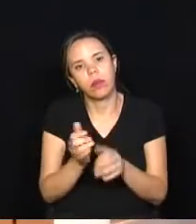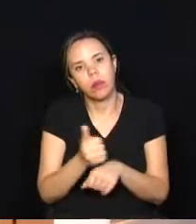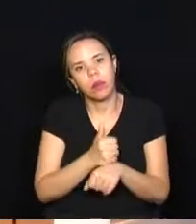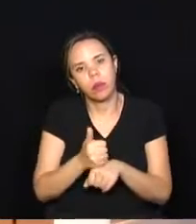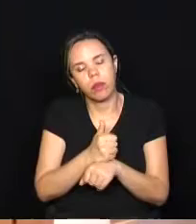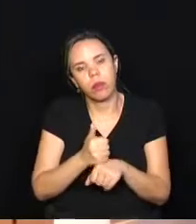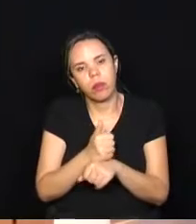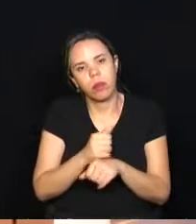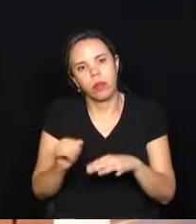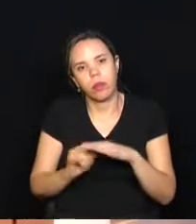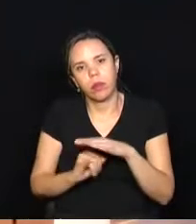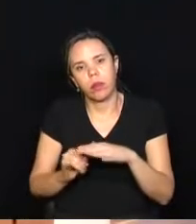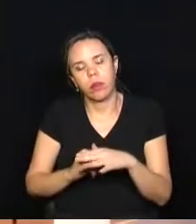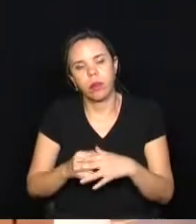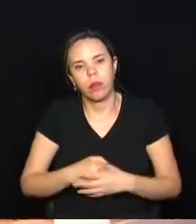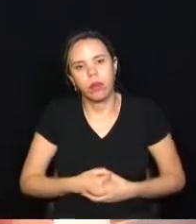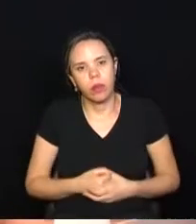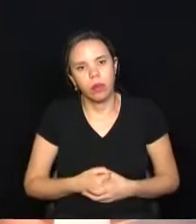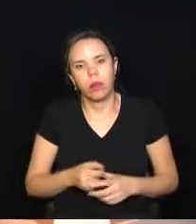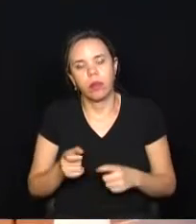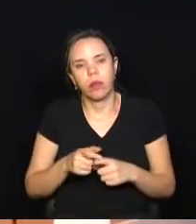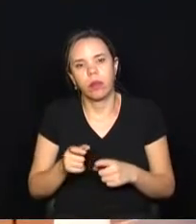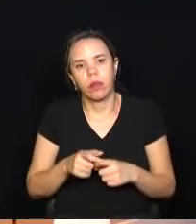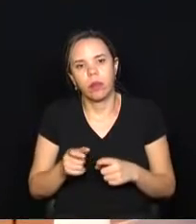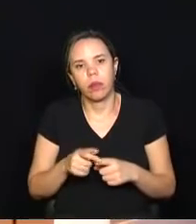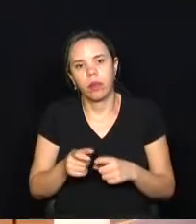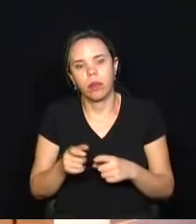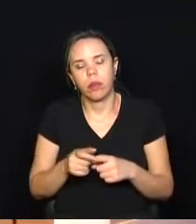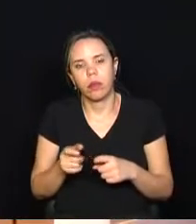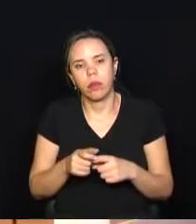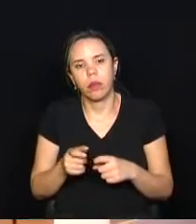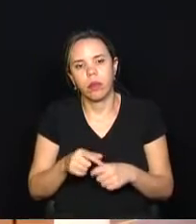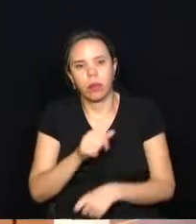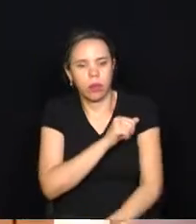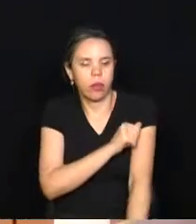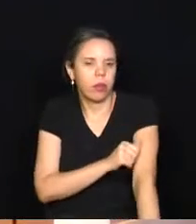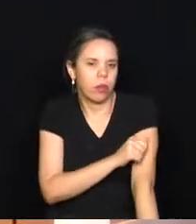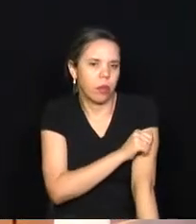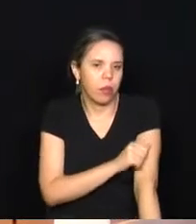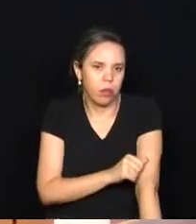dessa instituição, né? Médico, né? Enfermeiro,